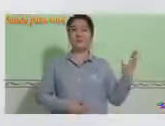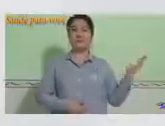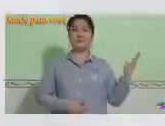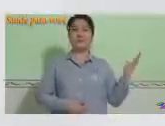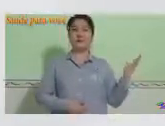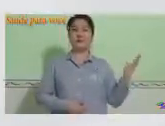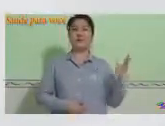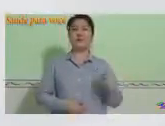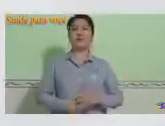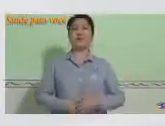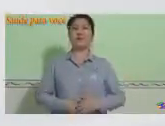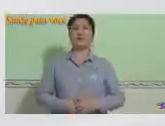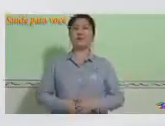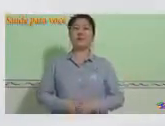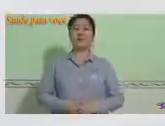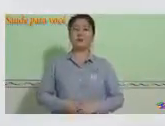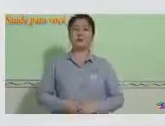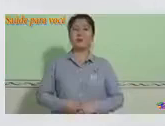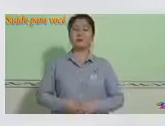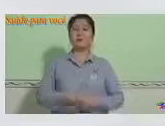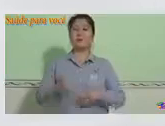LEOSSNCIALDE alfazema.